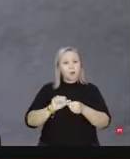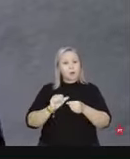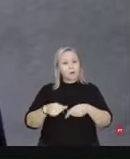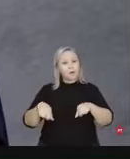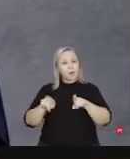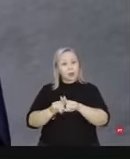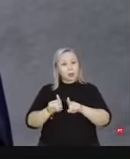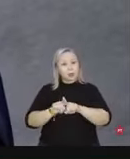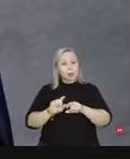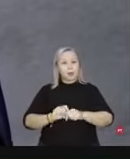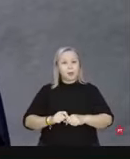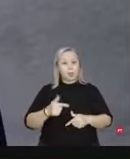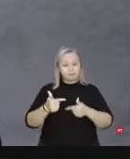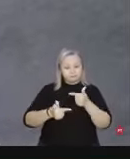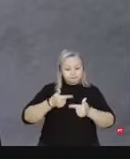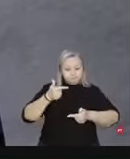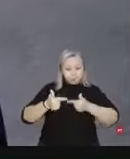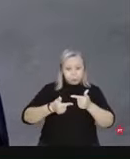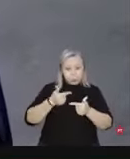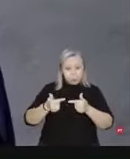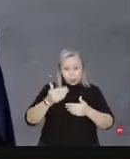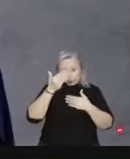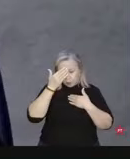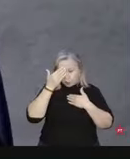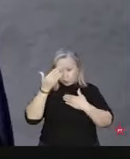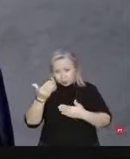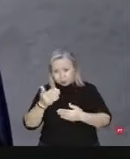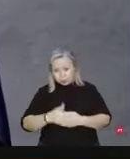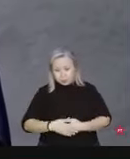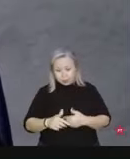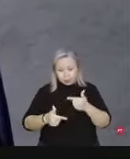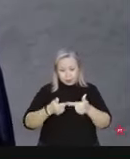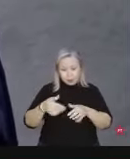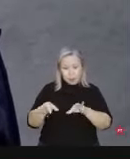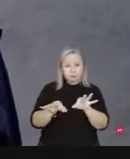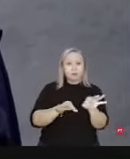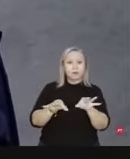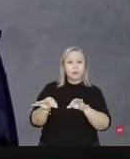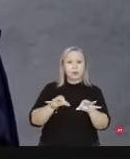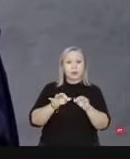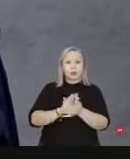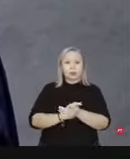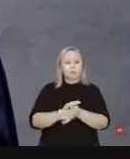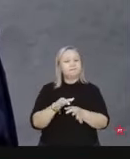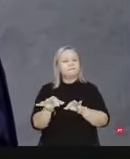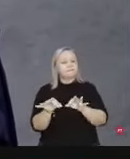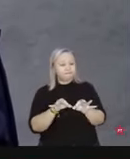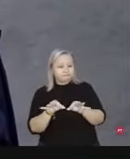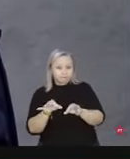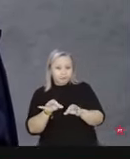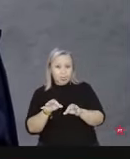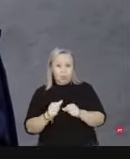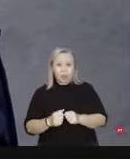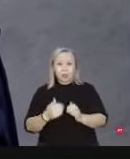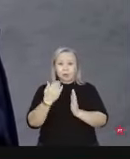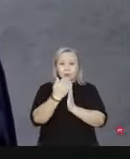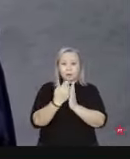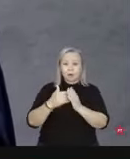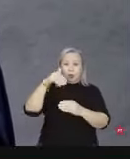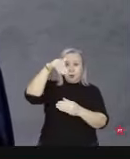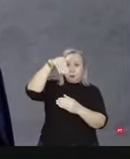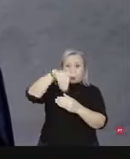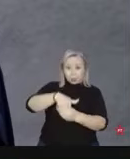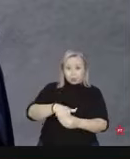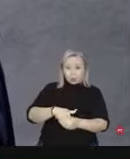também no trabalho, um agradecimento no trabalho de organização e preparação do pleito eleitoral